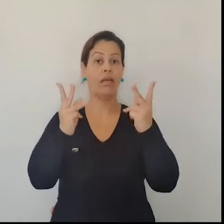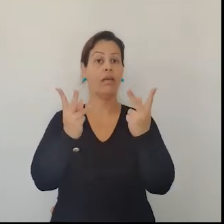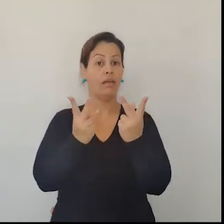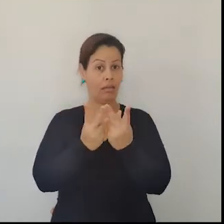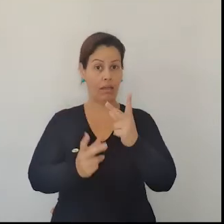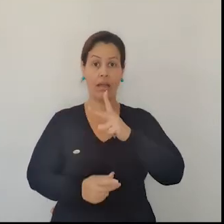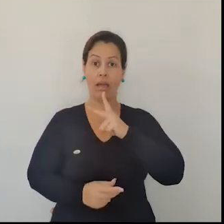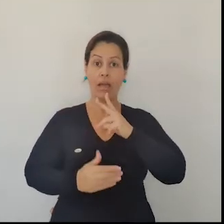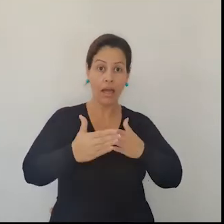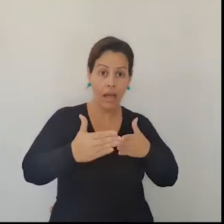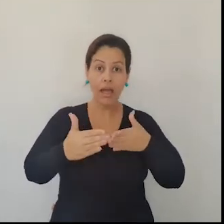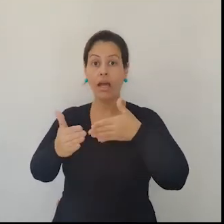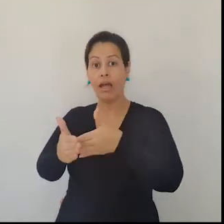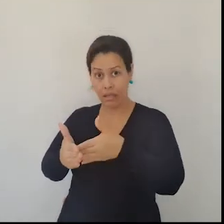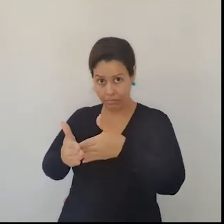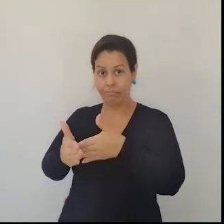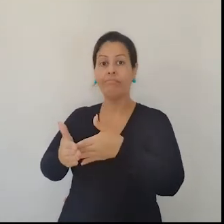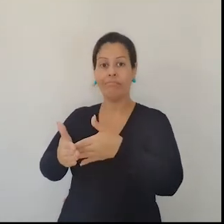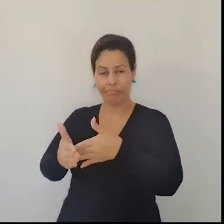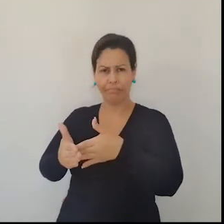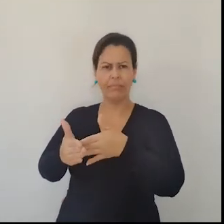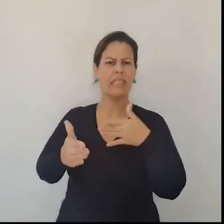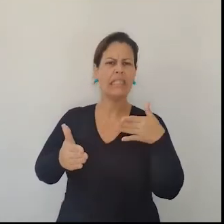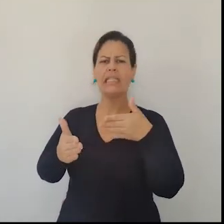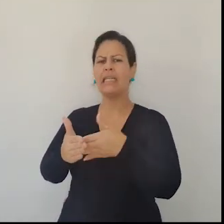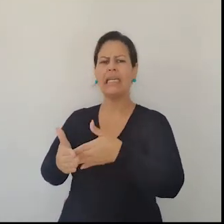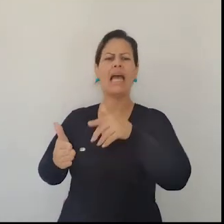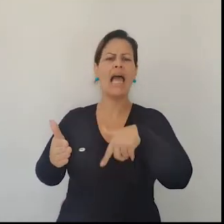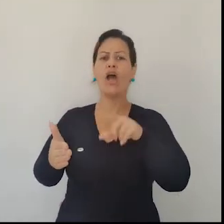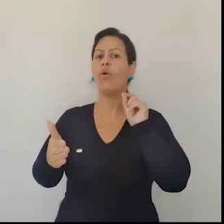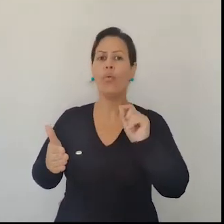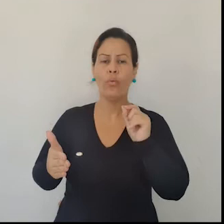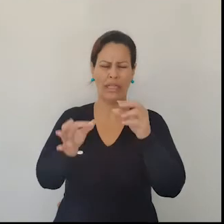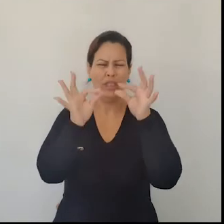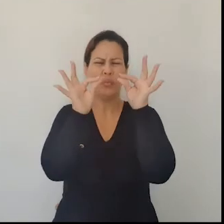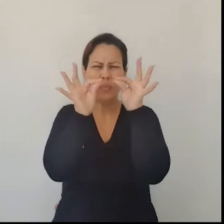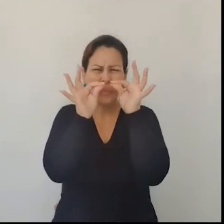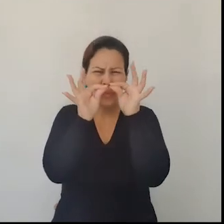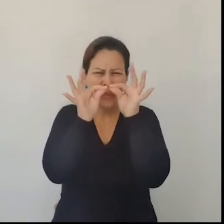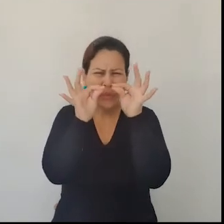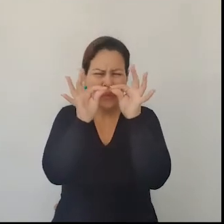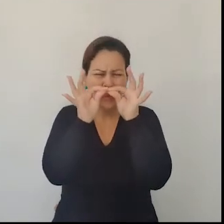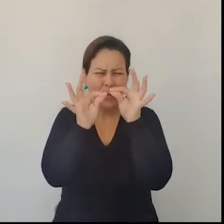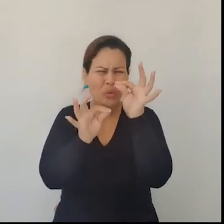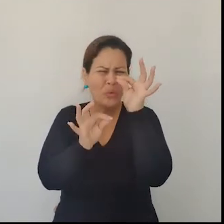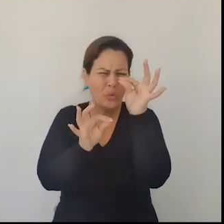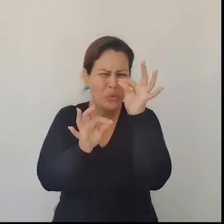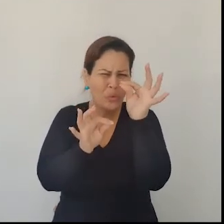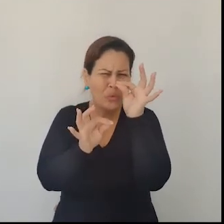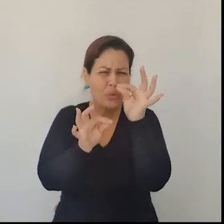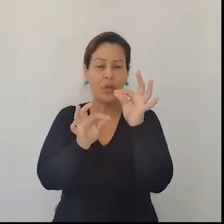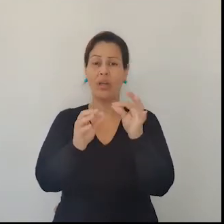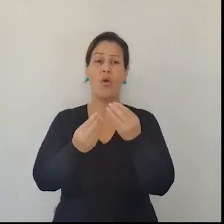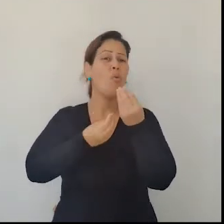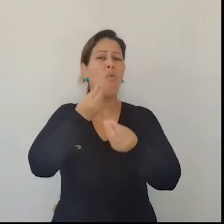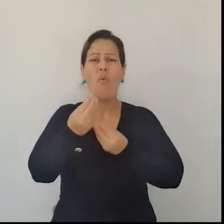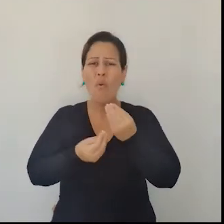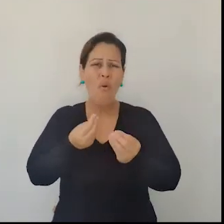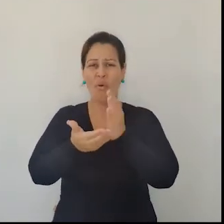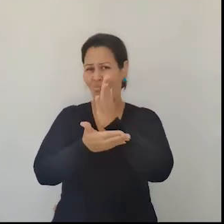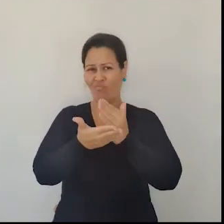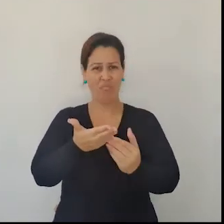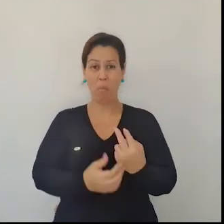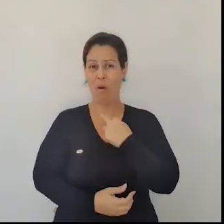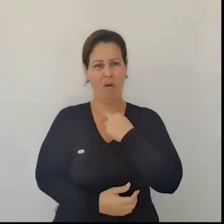A matéria tem um limite com as características de um todo. E esse limite seriam as partículas bastante